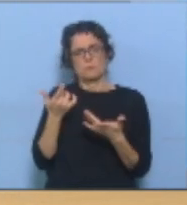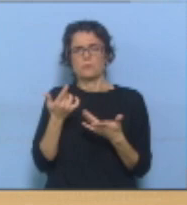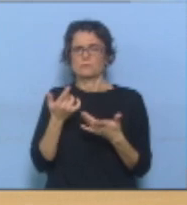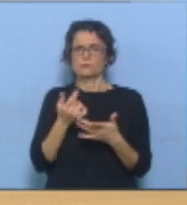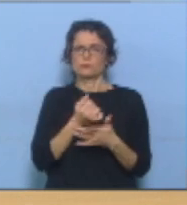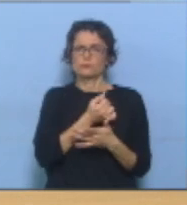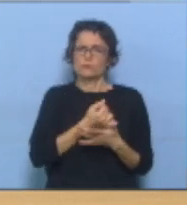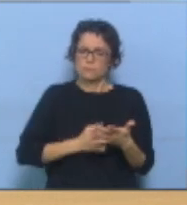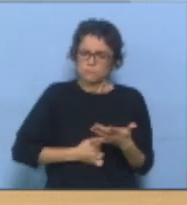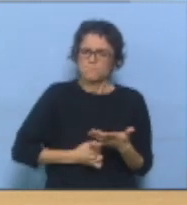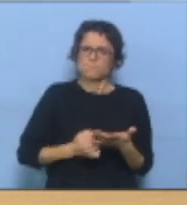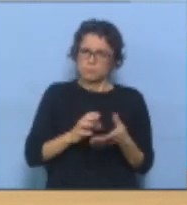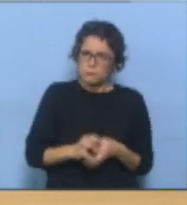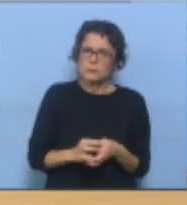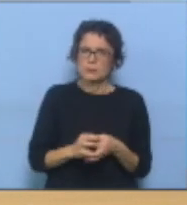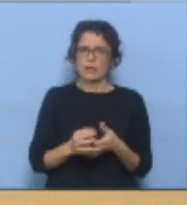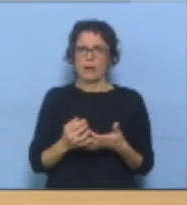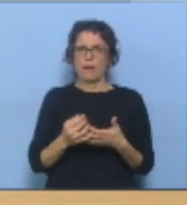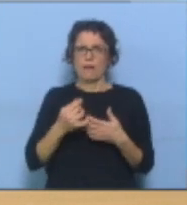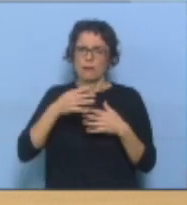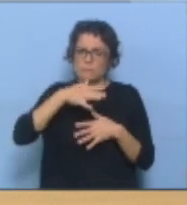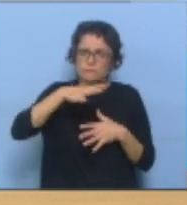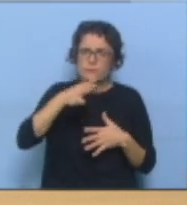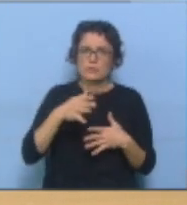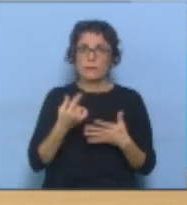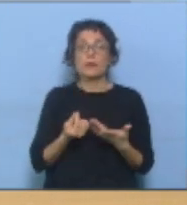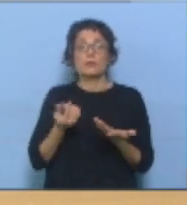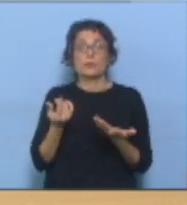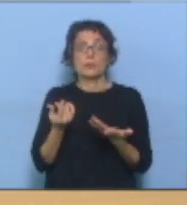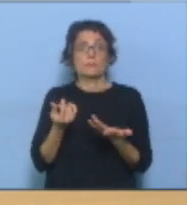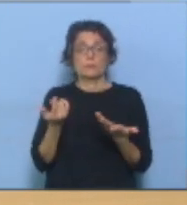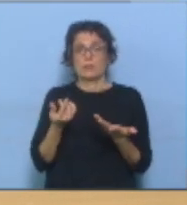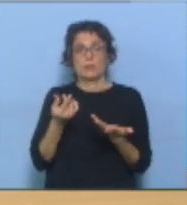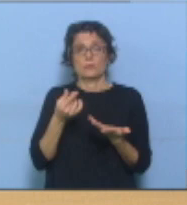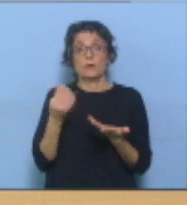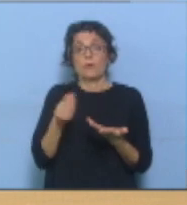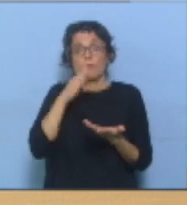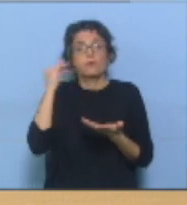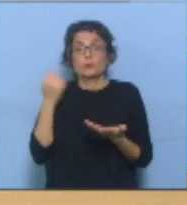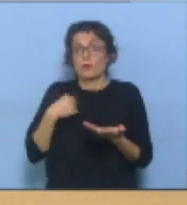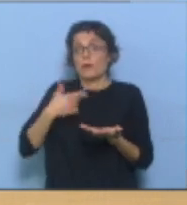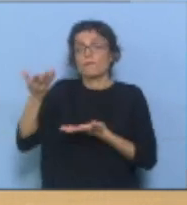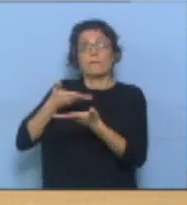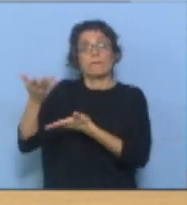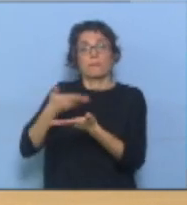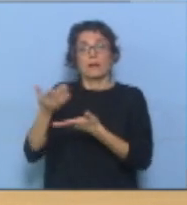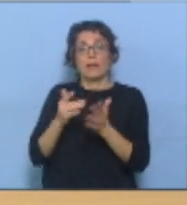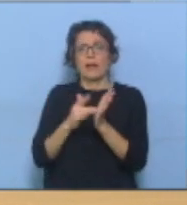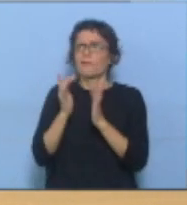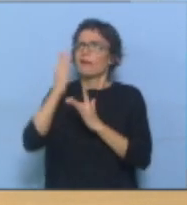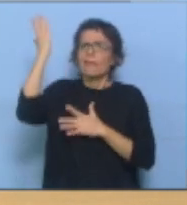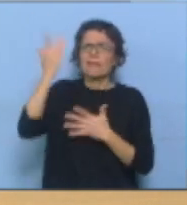e com quem eu falava em adolescente, comecei a falar com ela sobre Deus. A minha avó lia partes da Bíblia, que eu às vezes